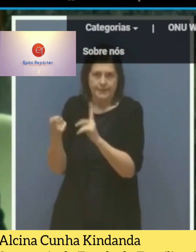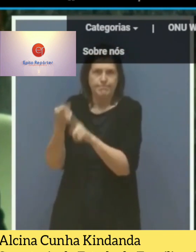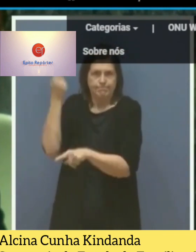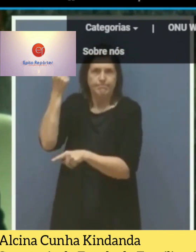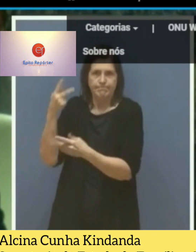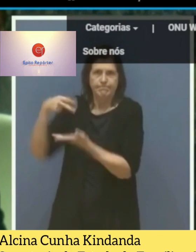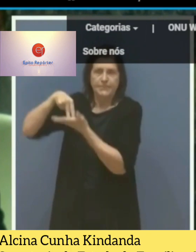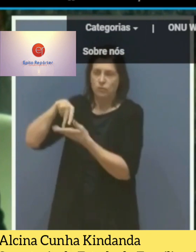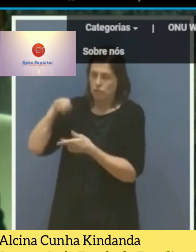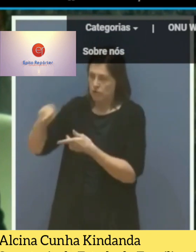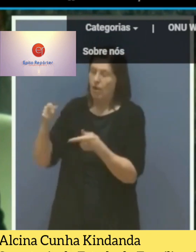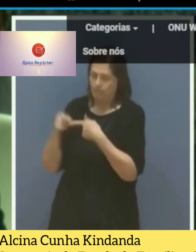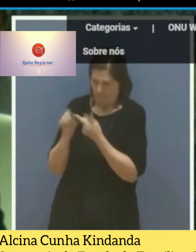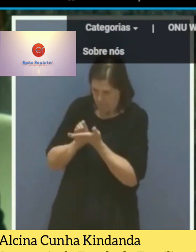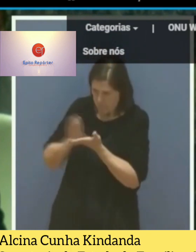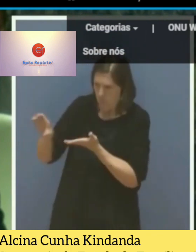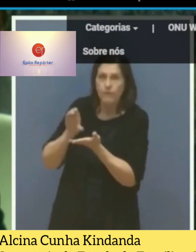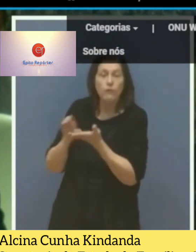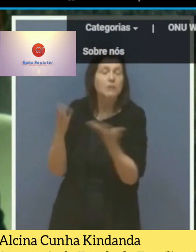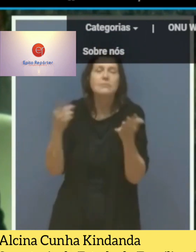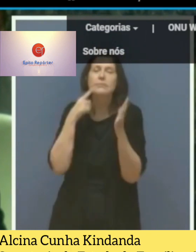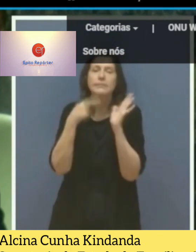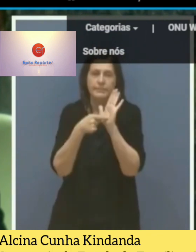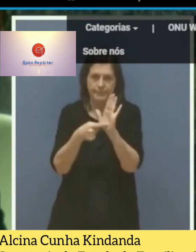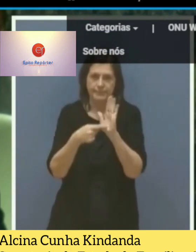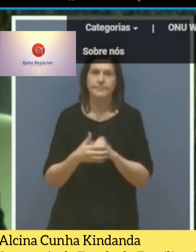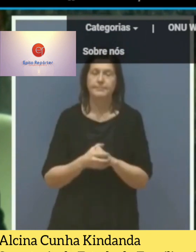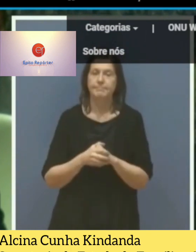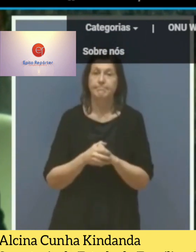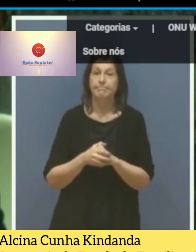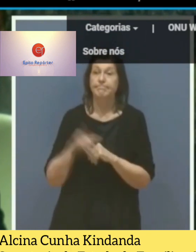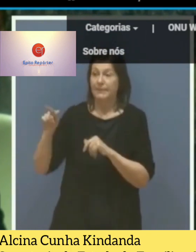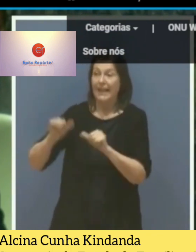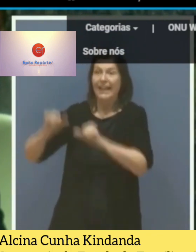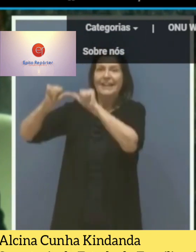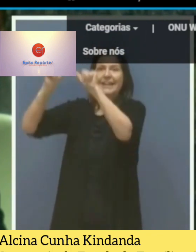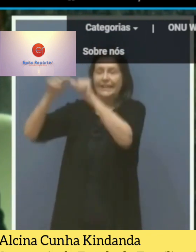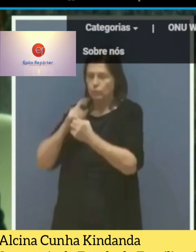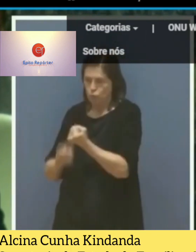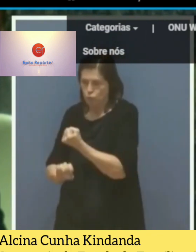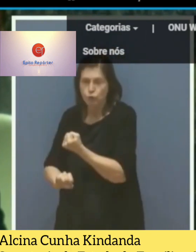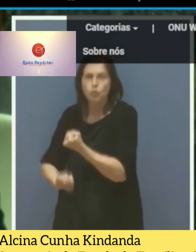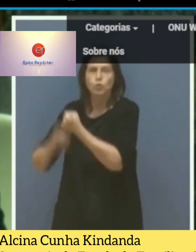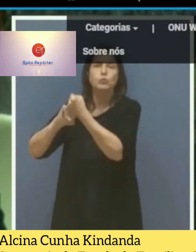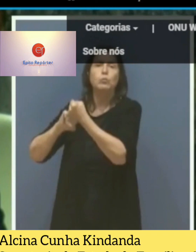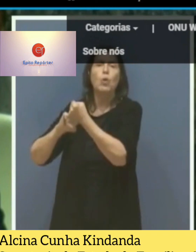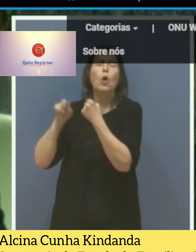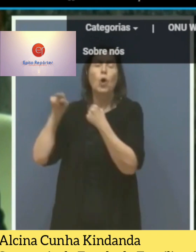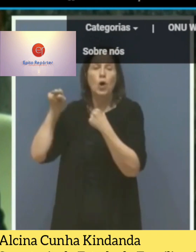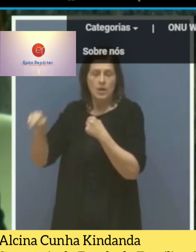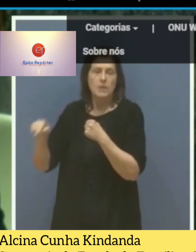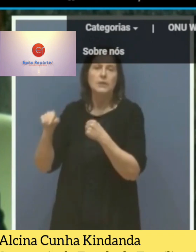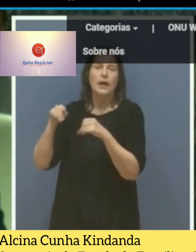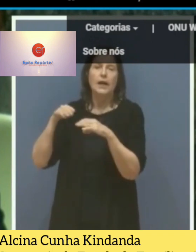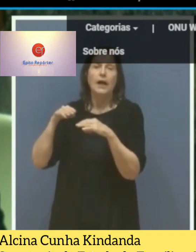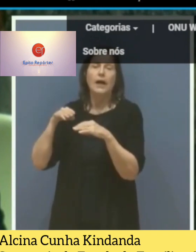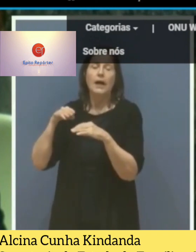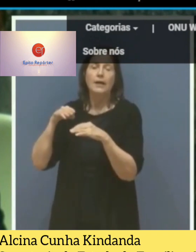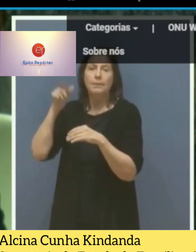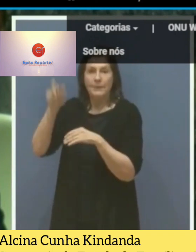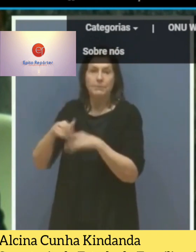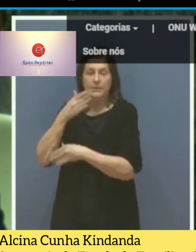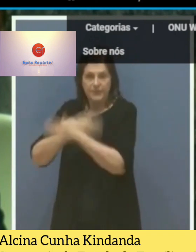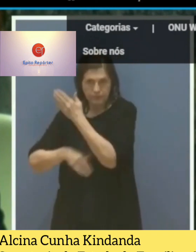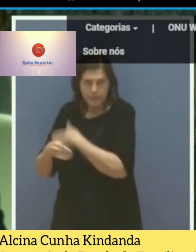designadamente A Liga de apoio à integração dos deficientes a Associação Nacional dos deficientes de Angola Associação